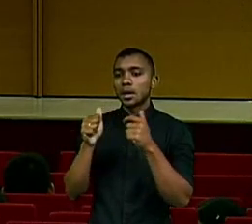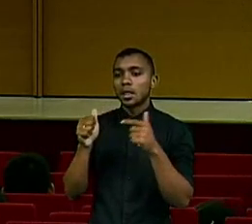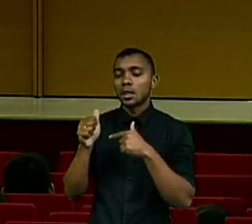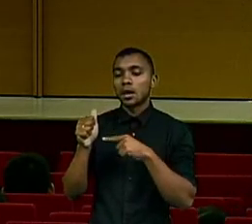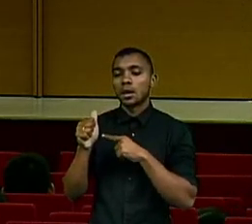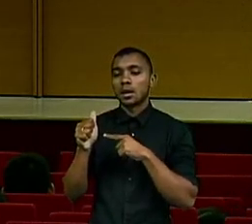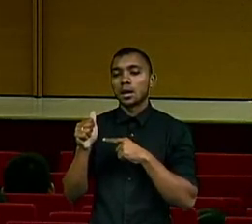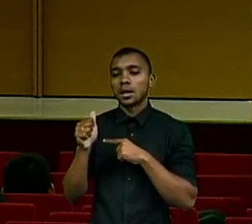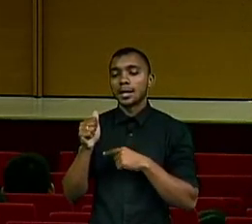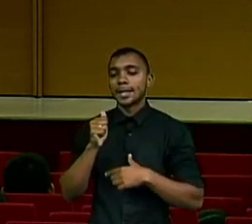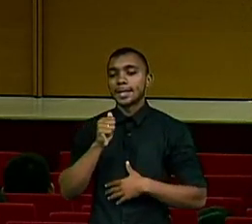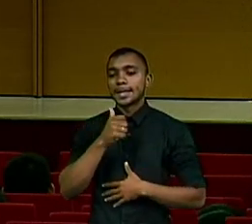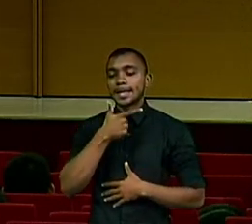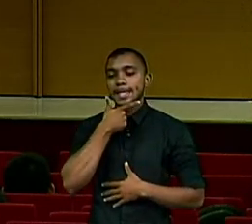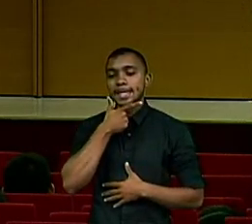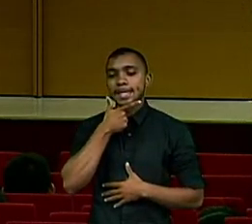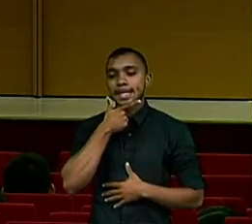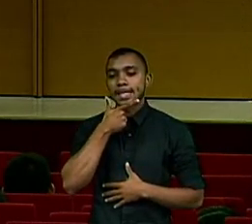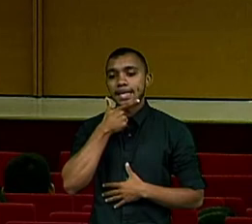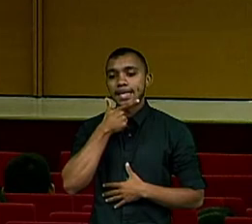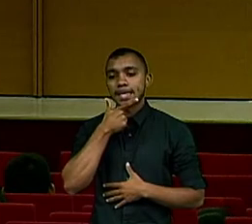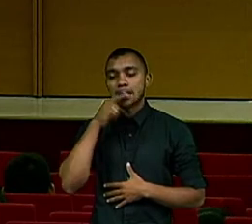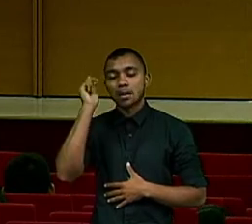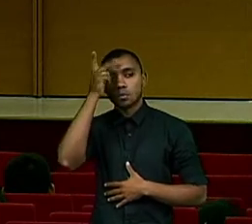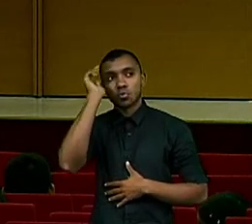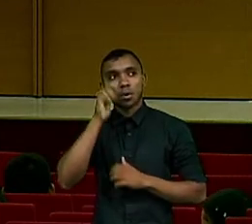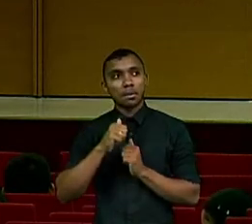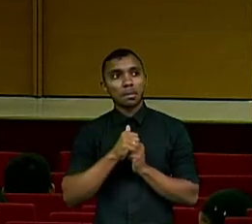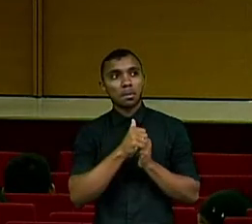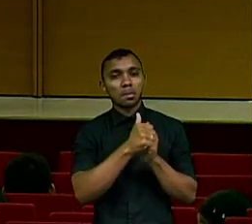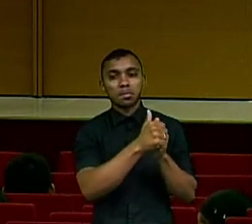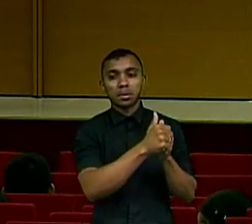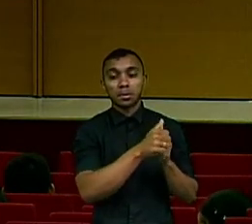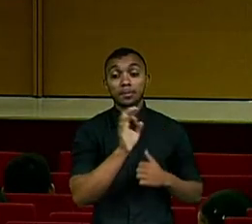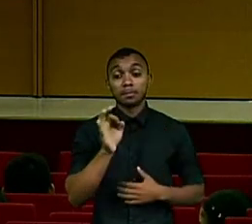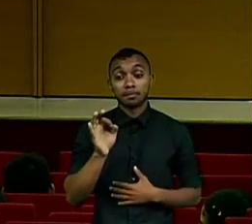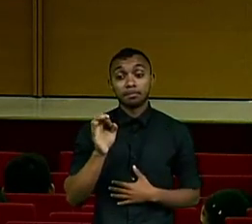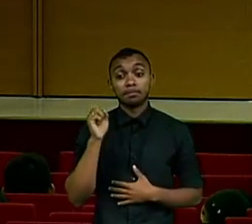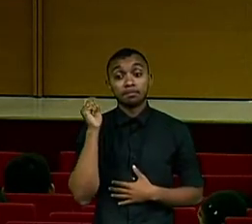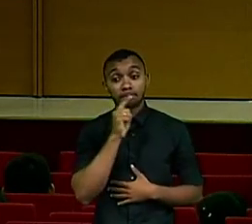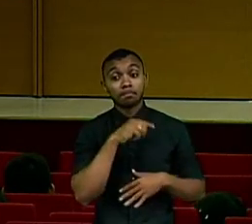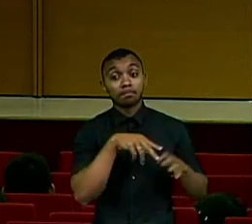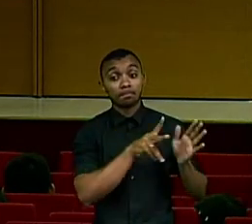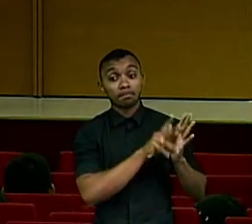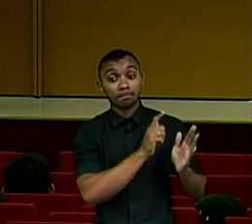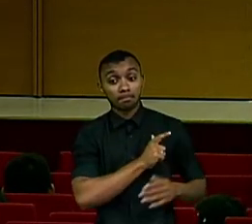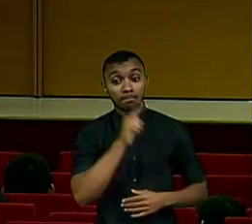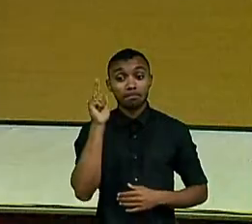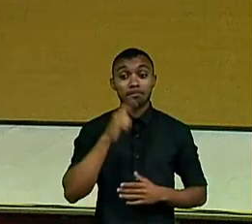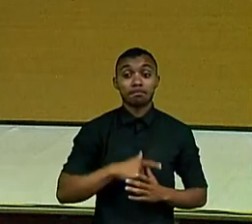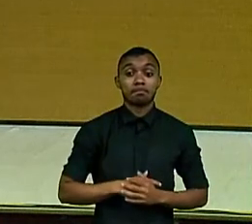rolando e o pessoal vai rolando atrás do queijo né mas isso é o plano inclinado